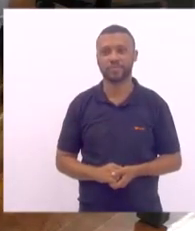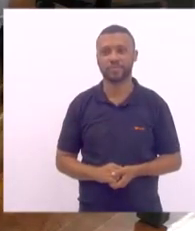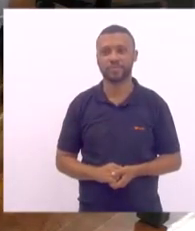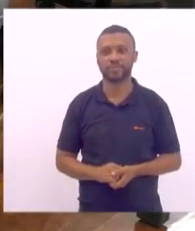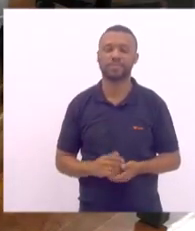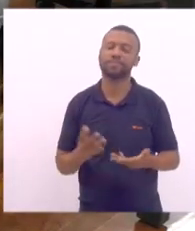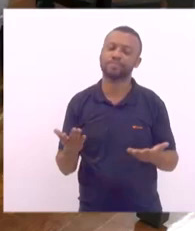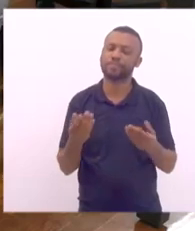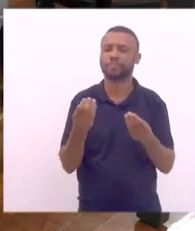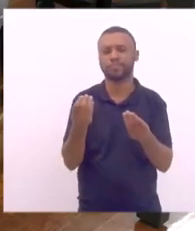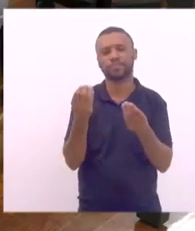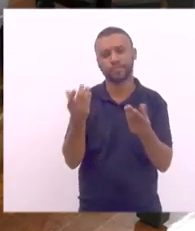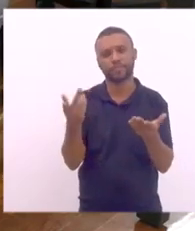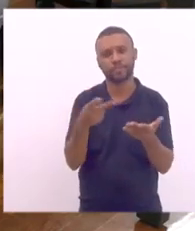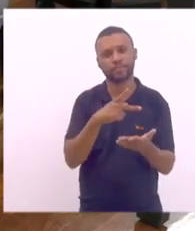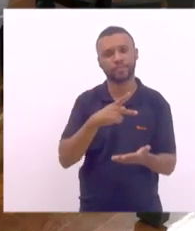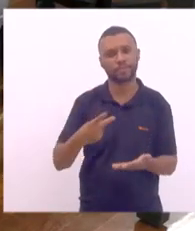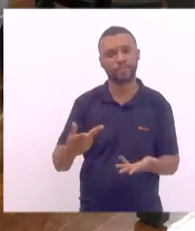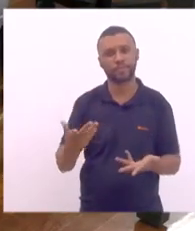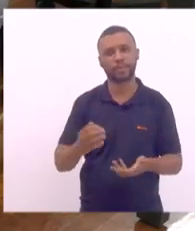Poxa, presidente.